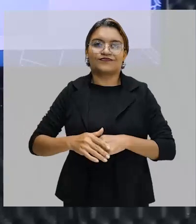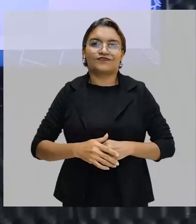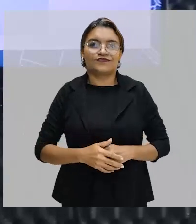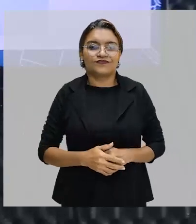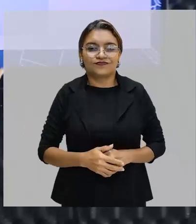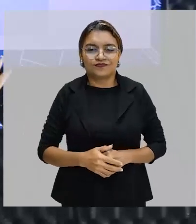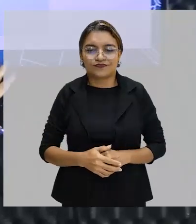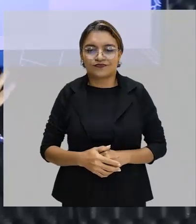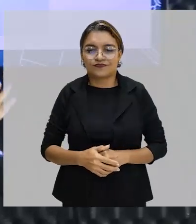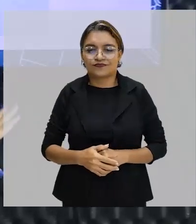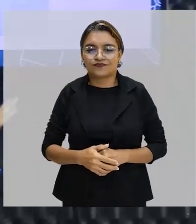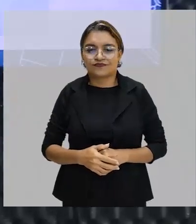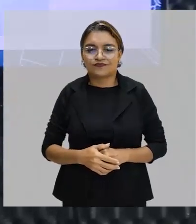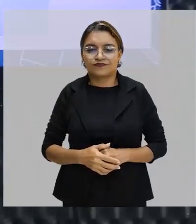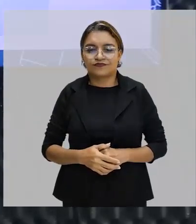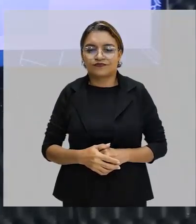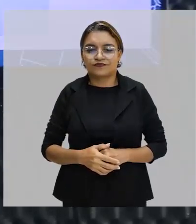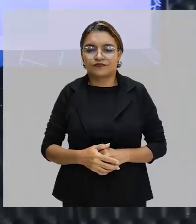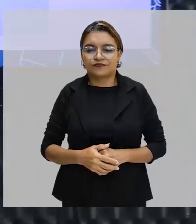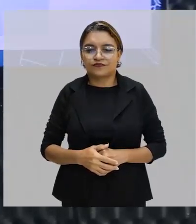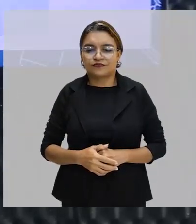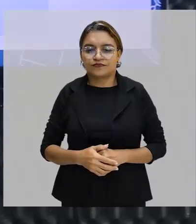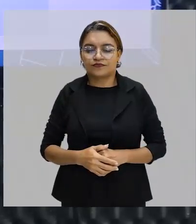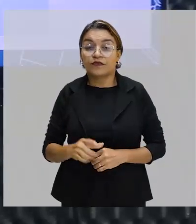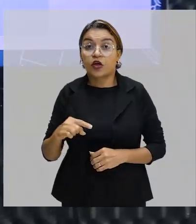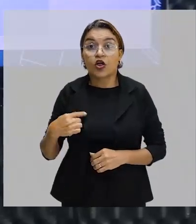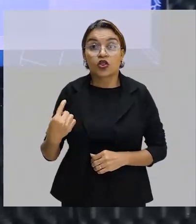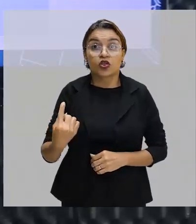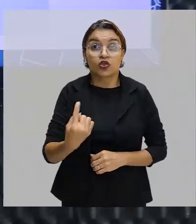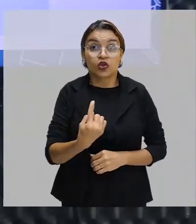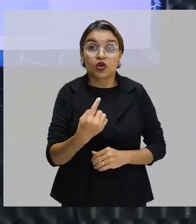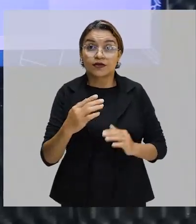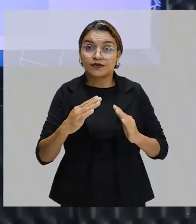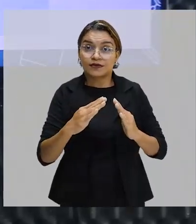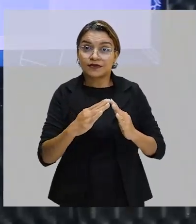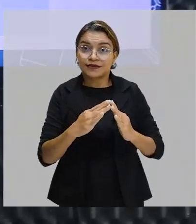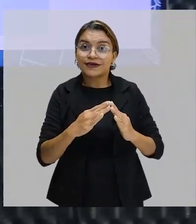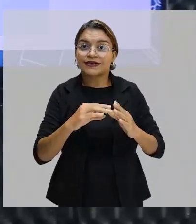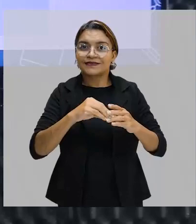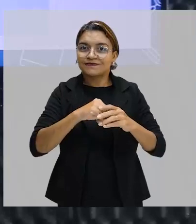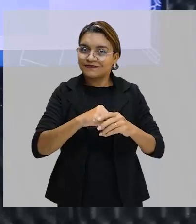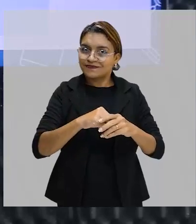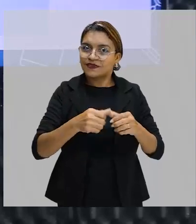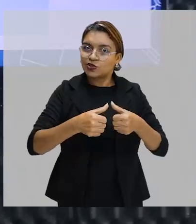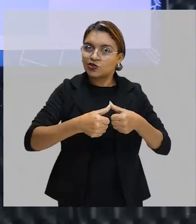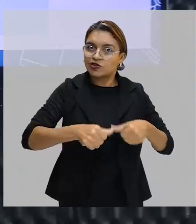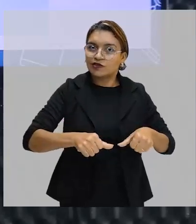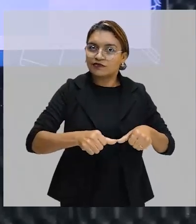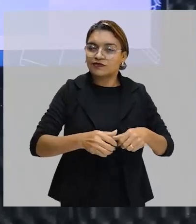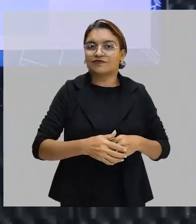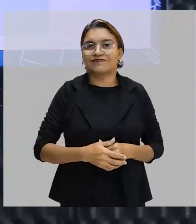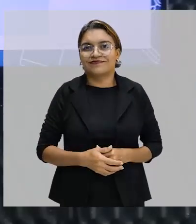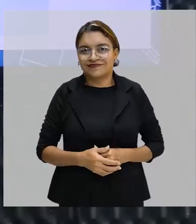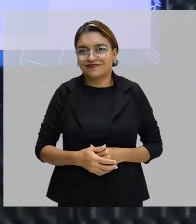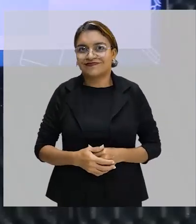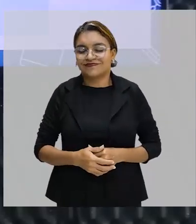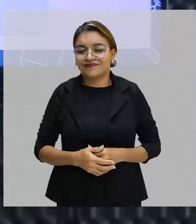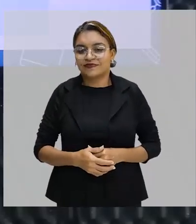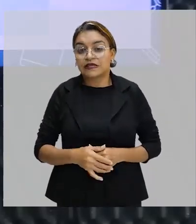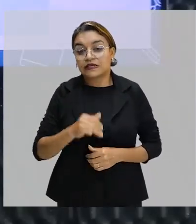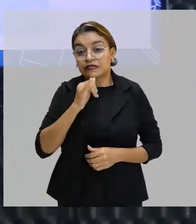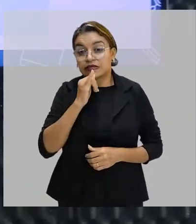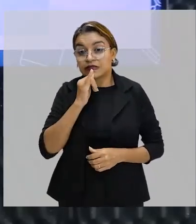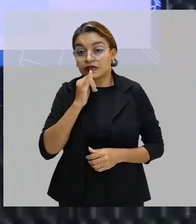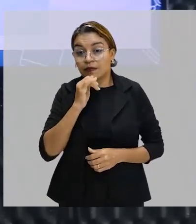at home. Nós estamos em casa. Perceba que já com o verbo estar, eu indico situações